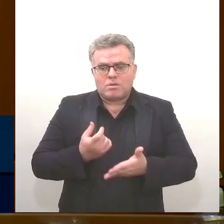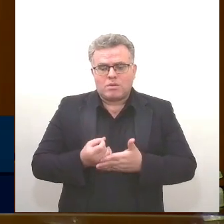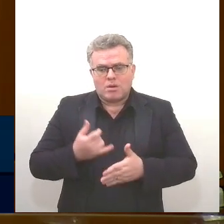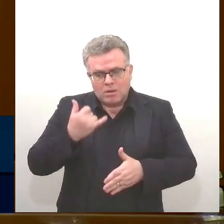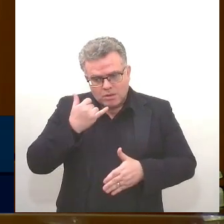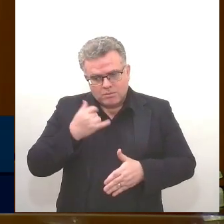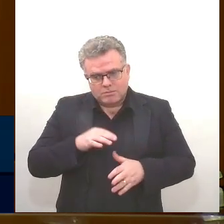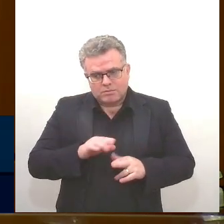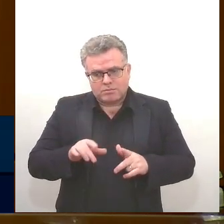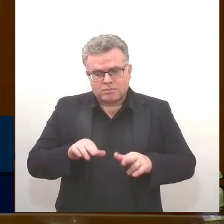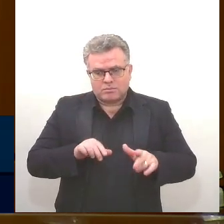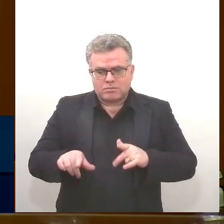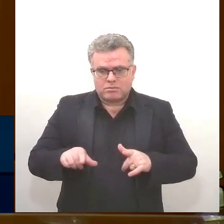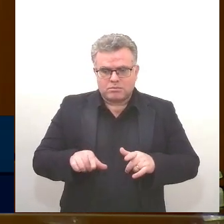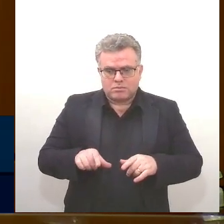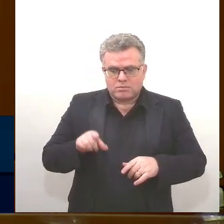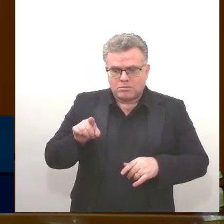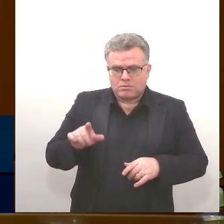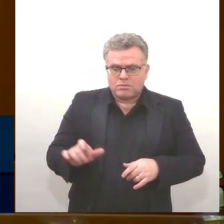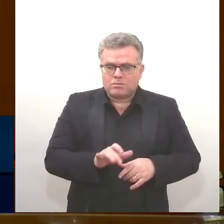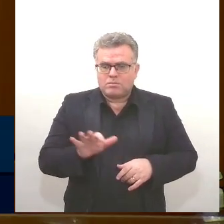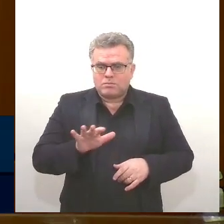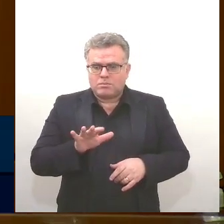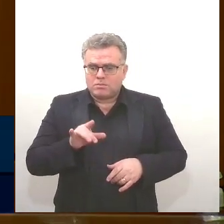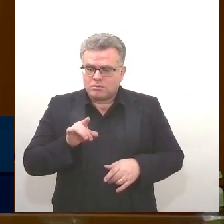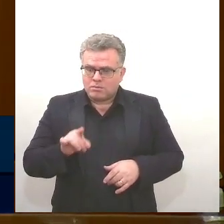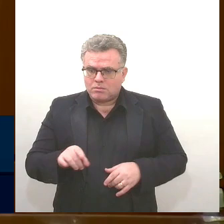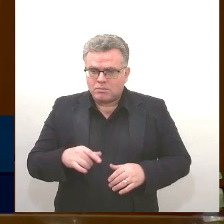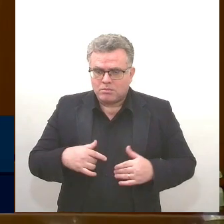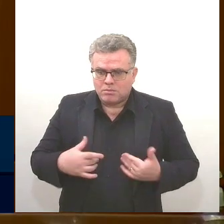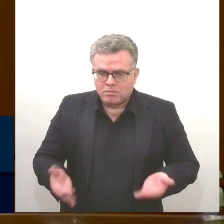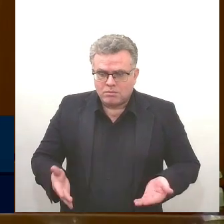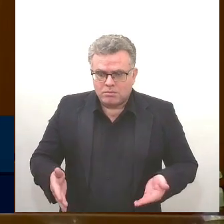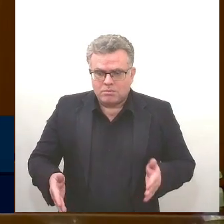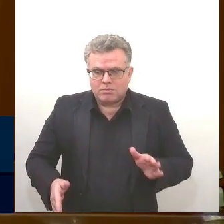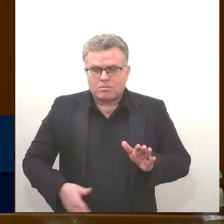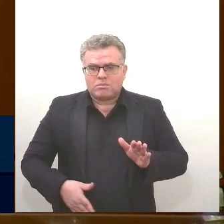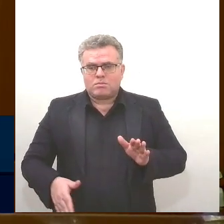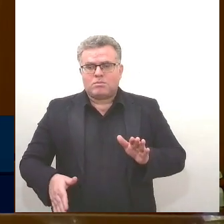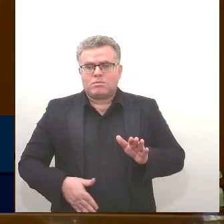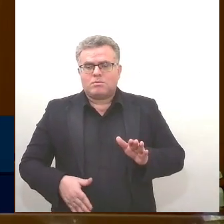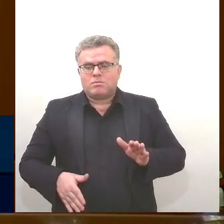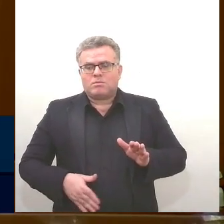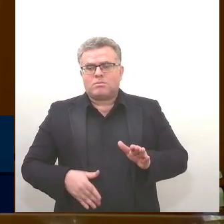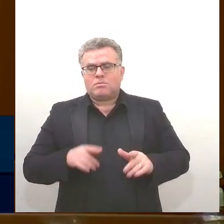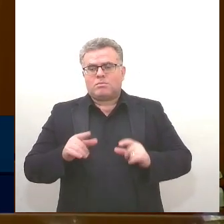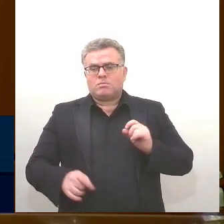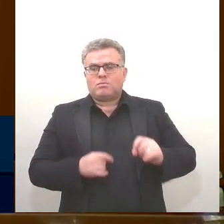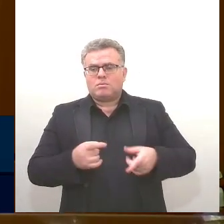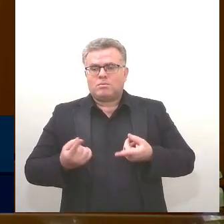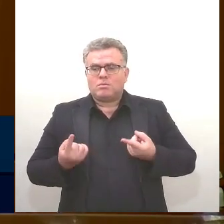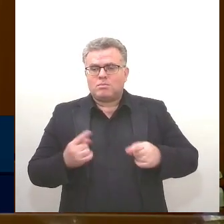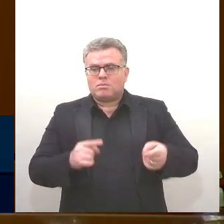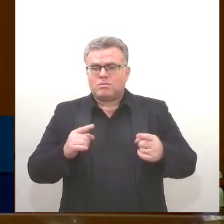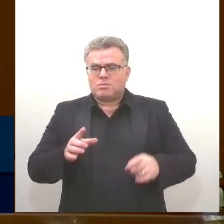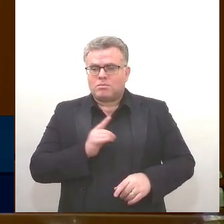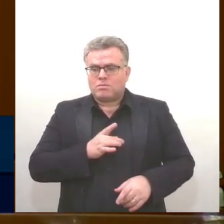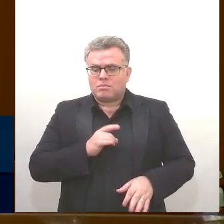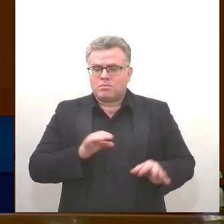Lagarto não os bandidos os criminosos Eles não têm medo da